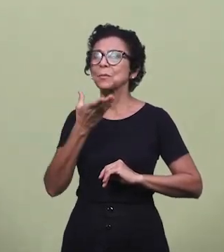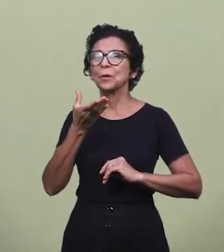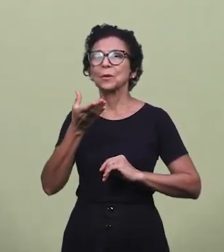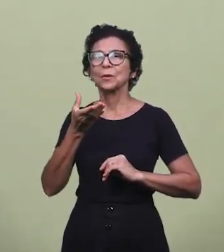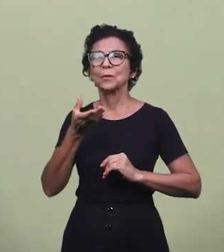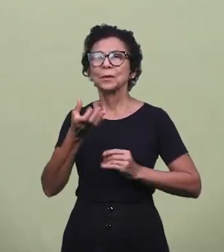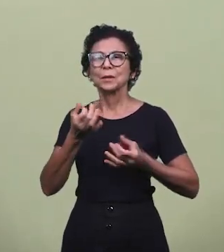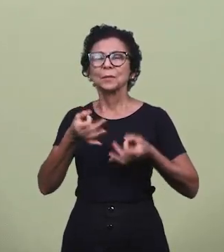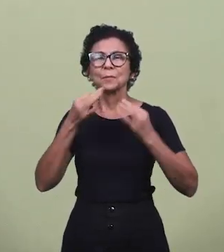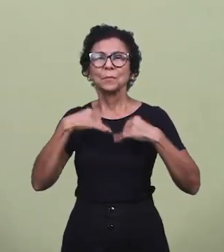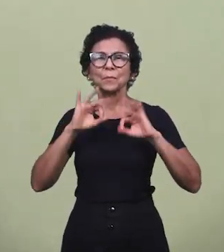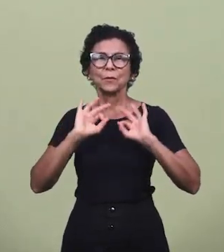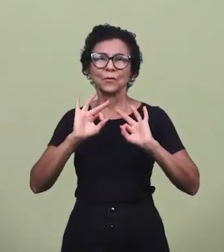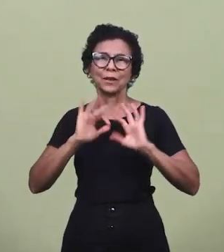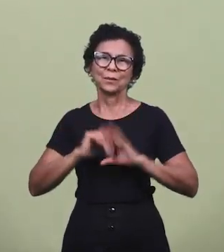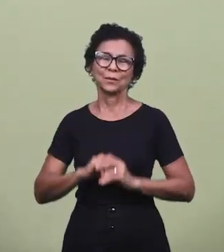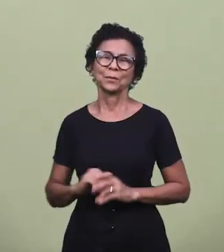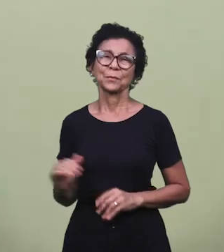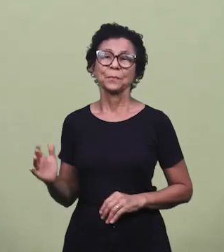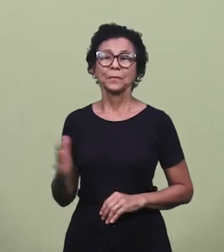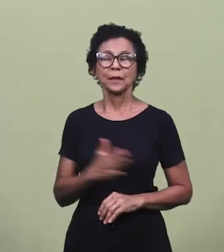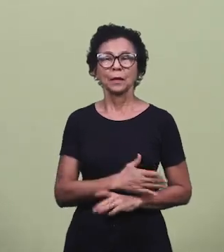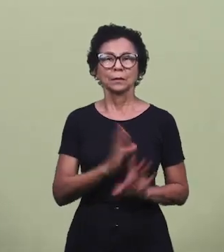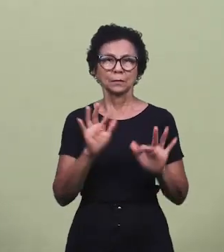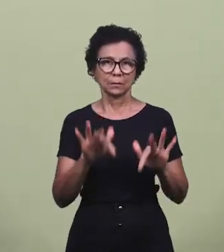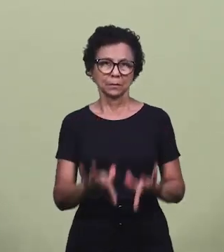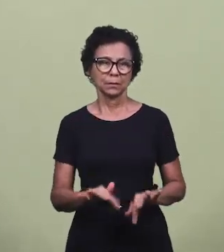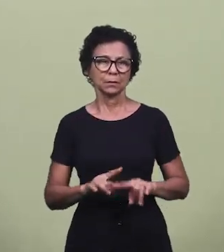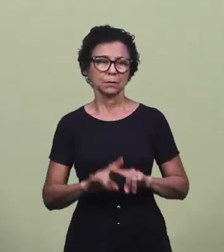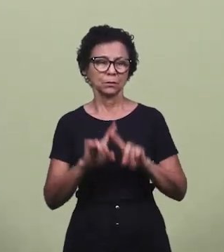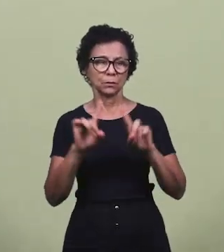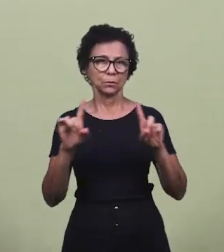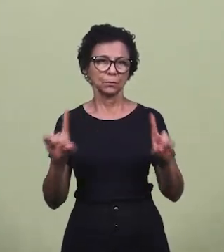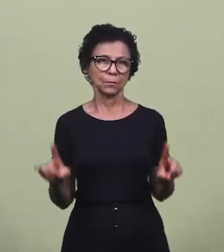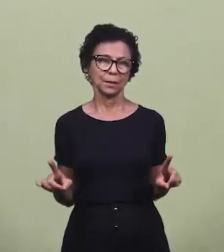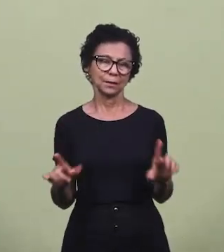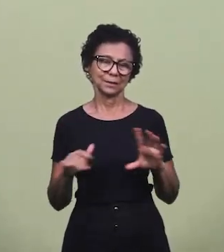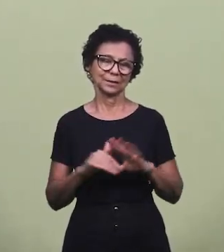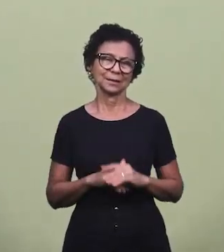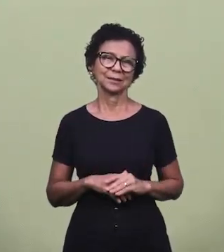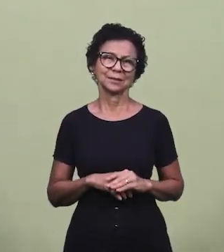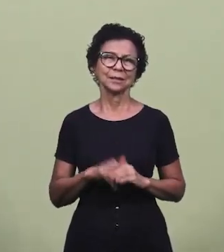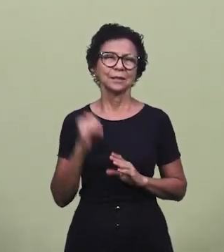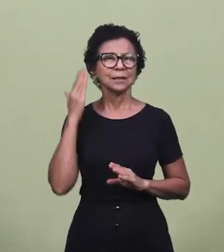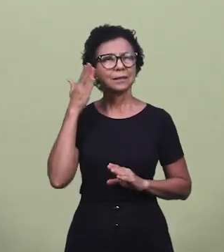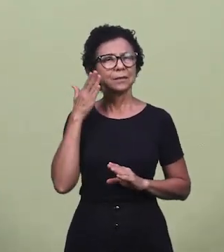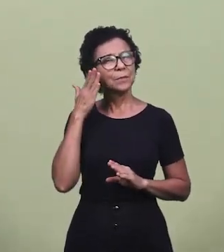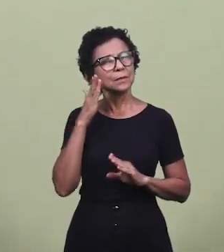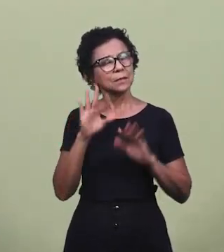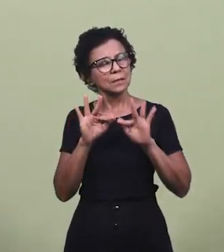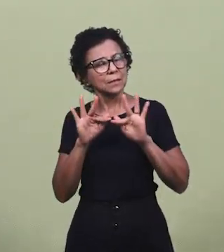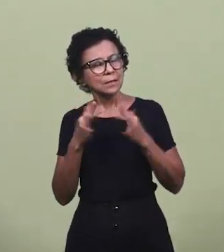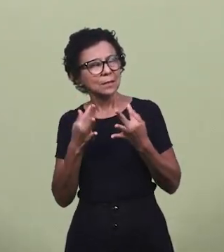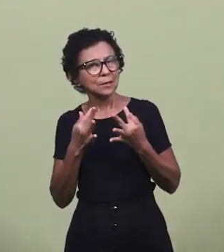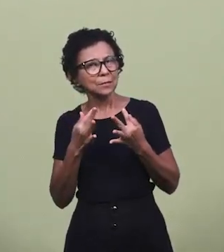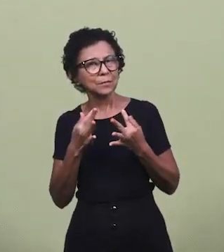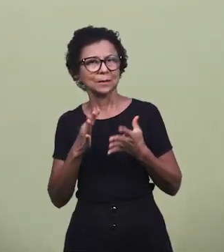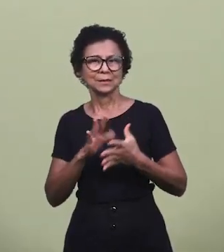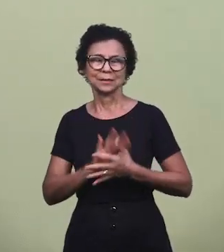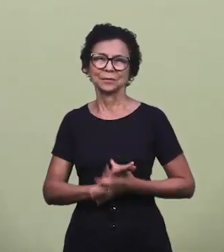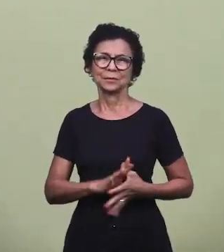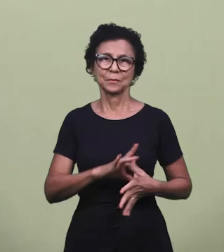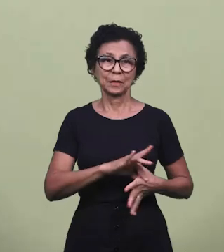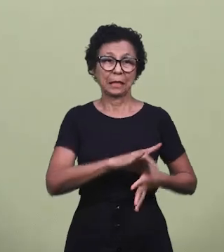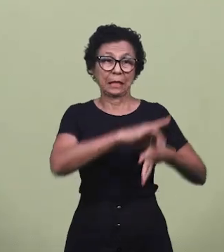nós estamos encerrando aqui, mas queremos deixar esse recado simples, que não há liderança